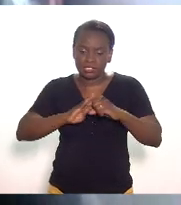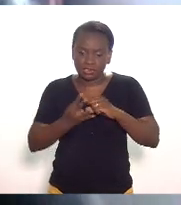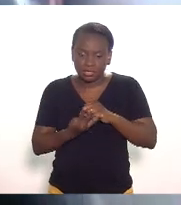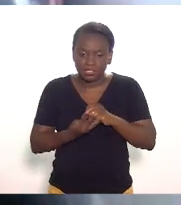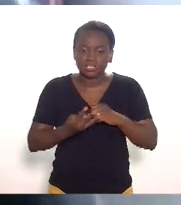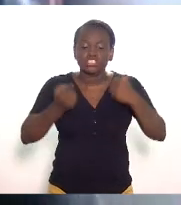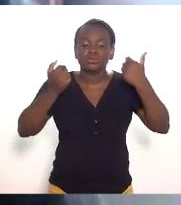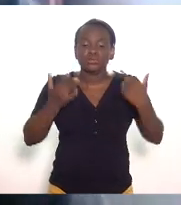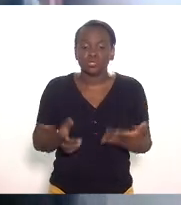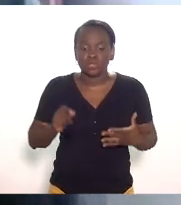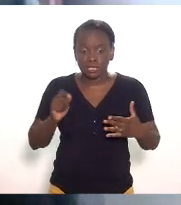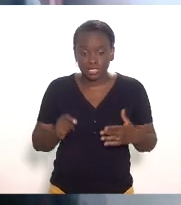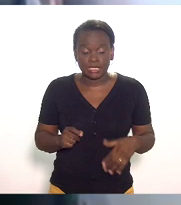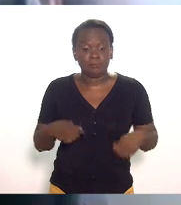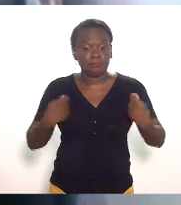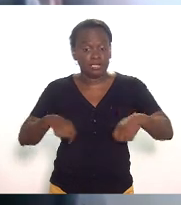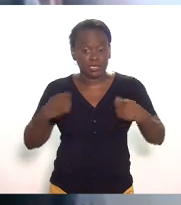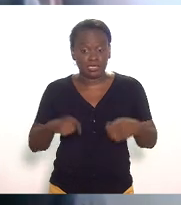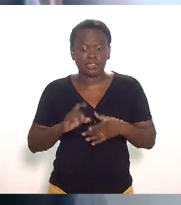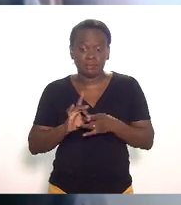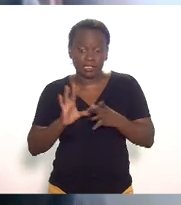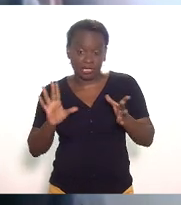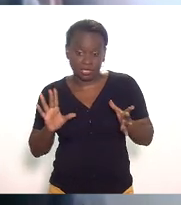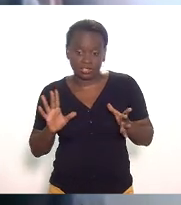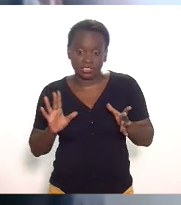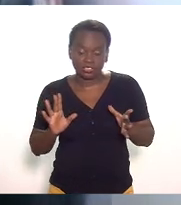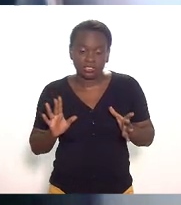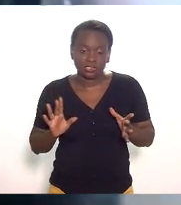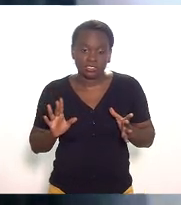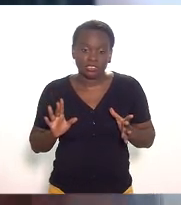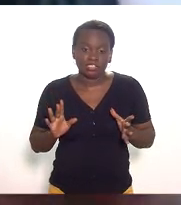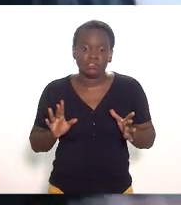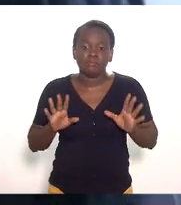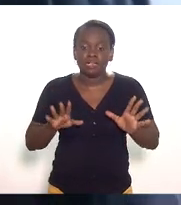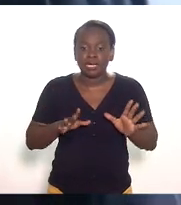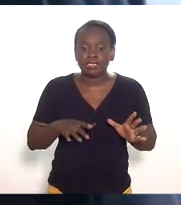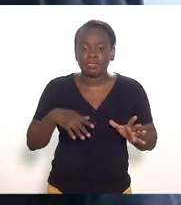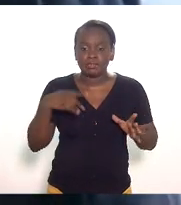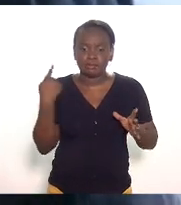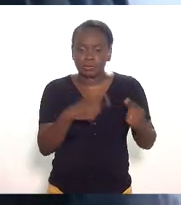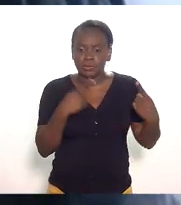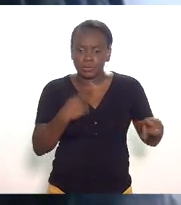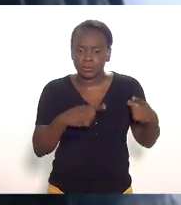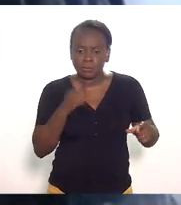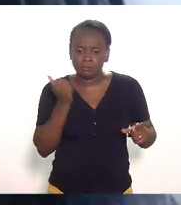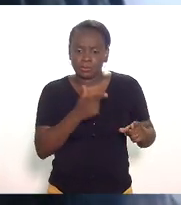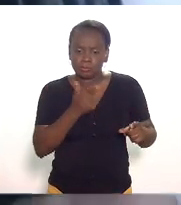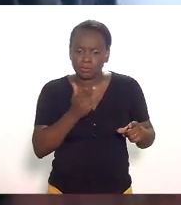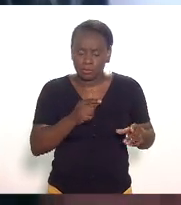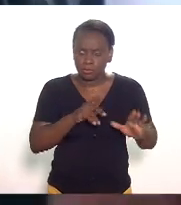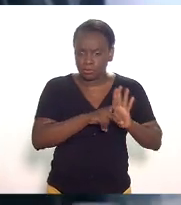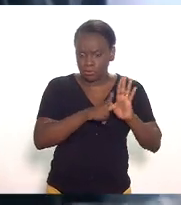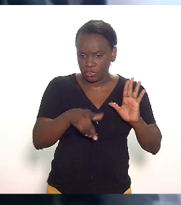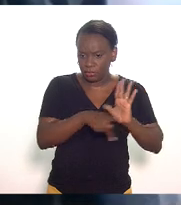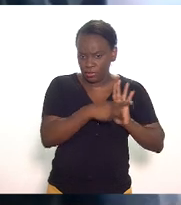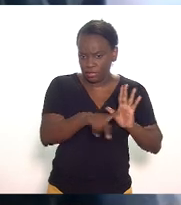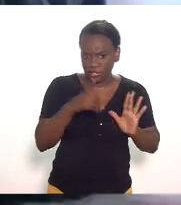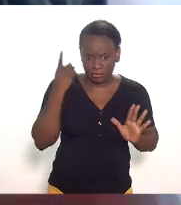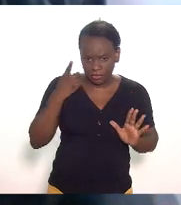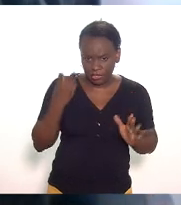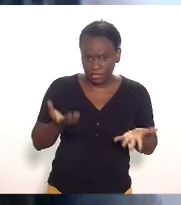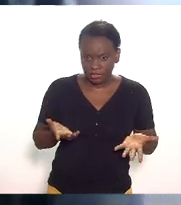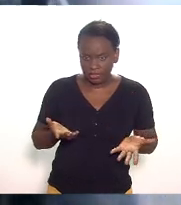arguía a questão da liberdade para se criticar o projeto do Pedro Ricardo, que é de defesa da